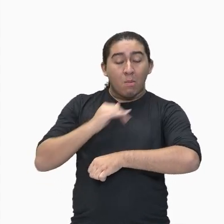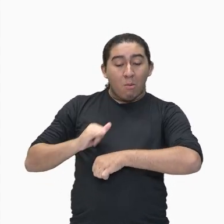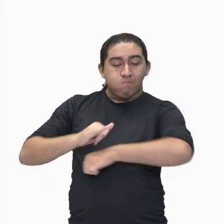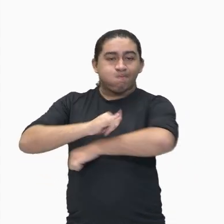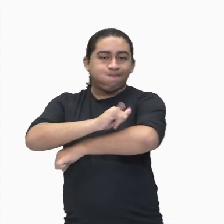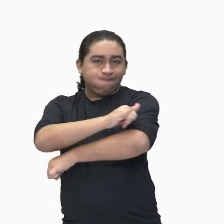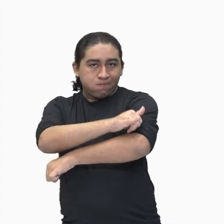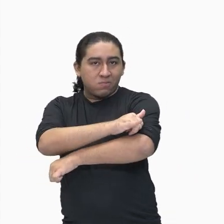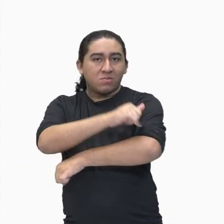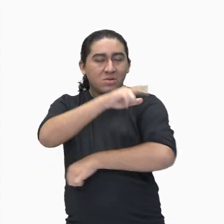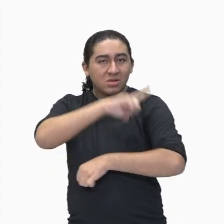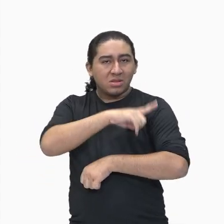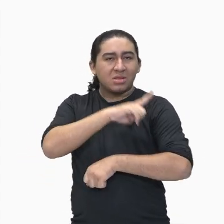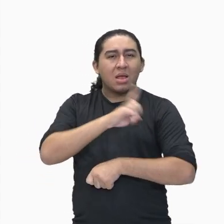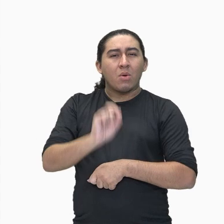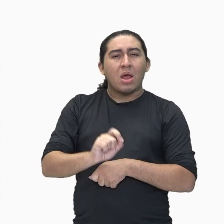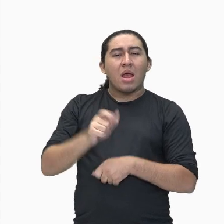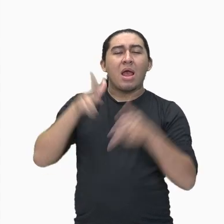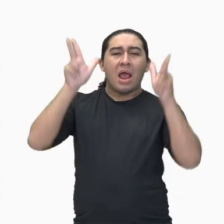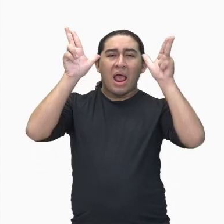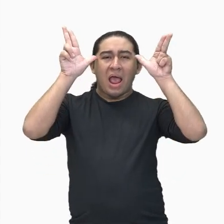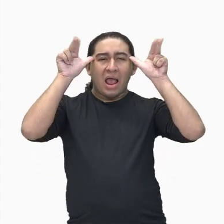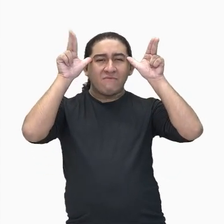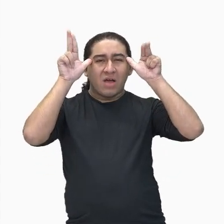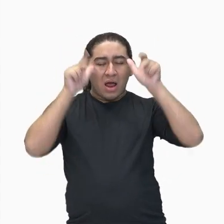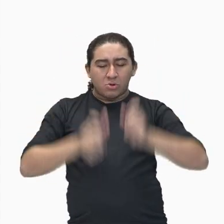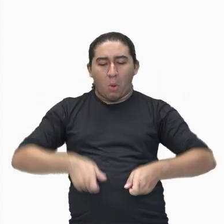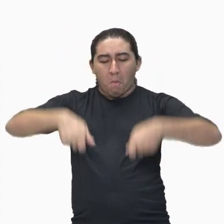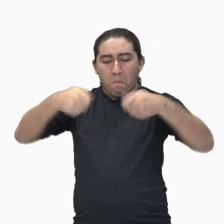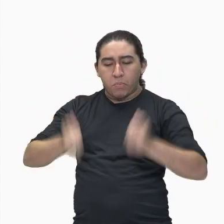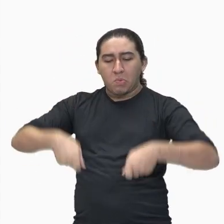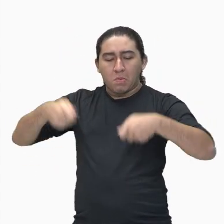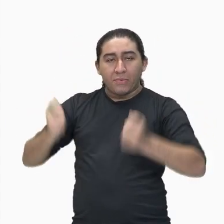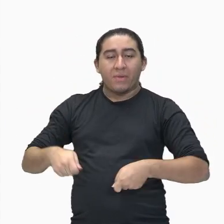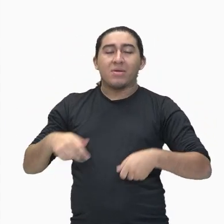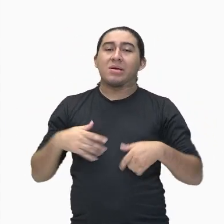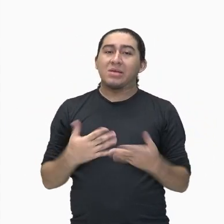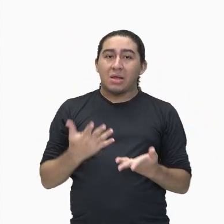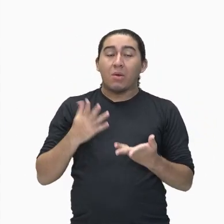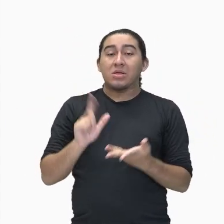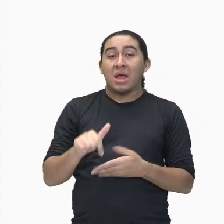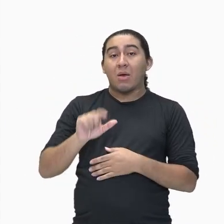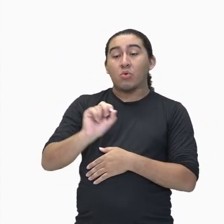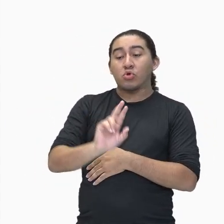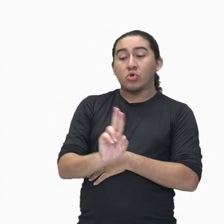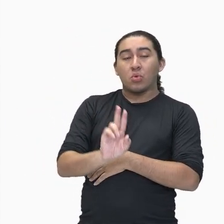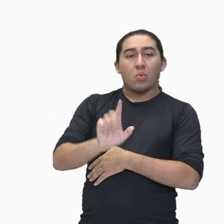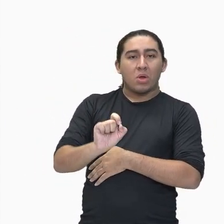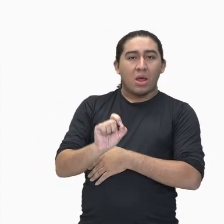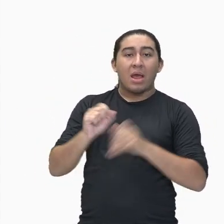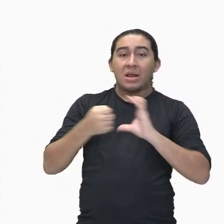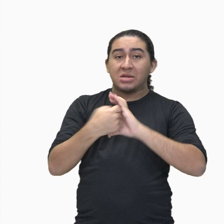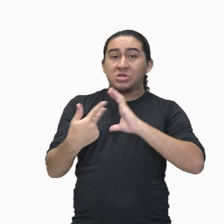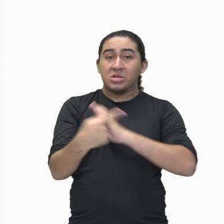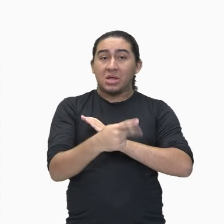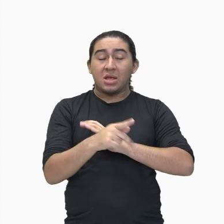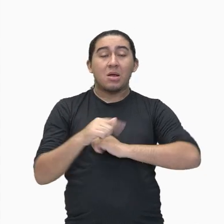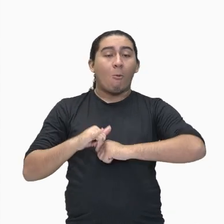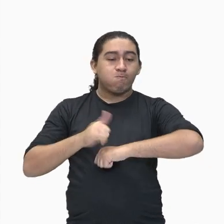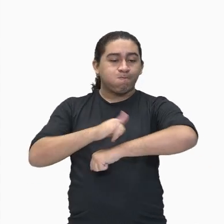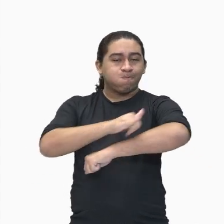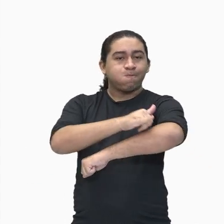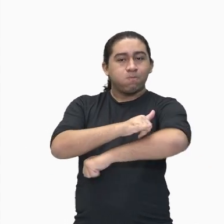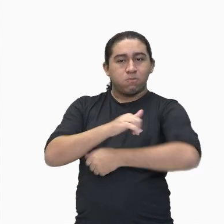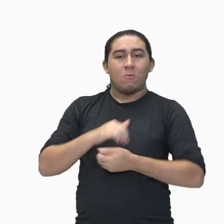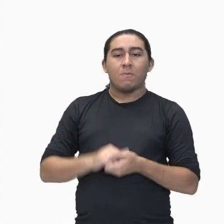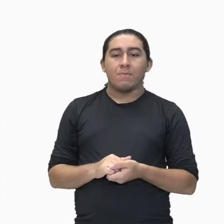um adjetivo, uma característica para o vigário? Gordo, né? Então, essas palavras que